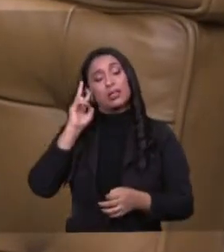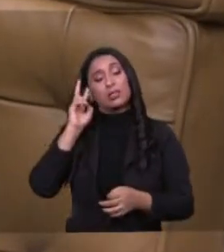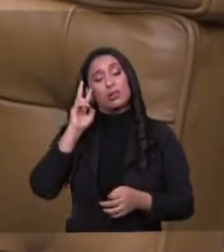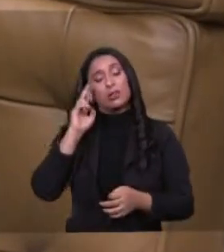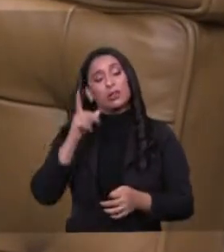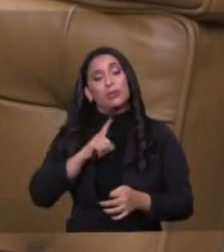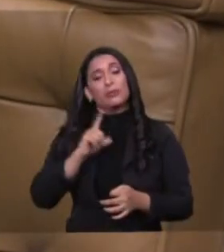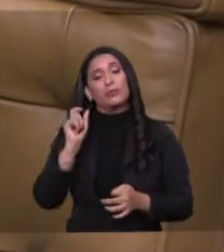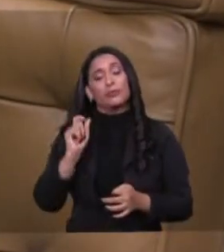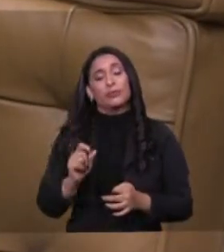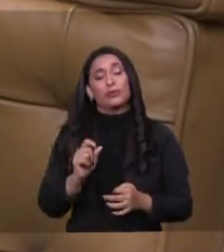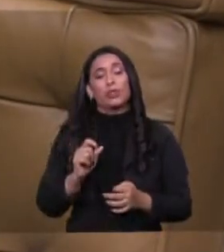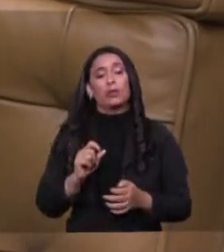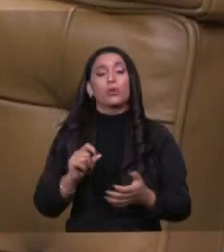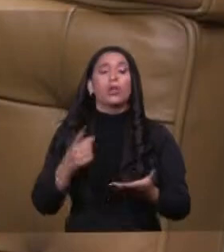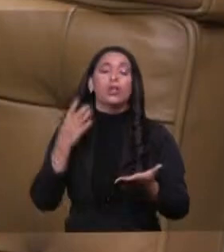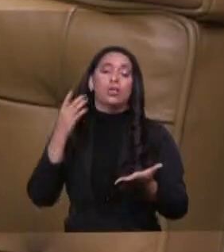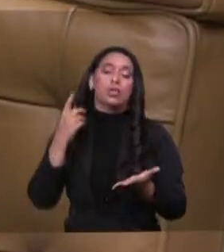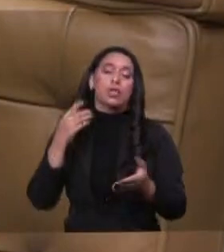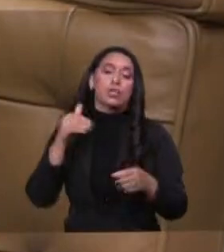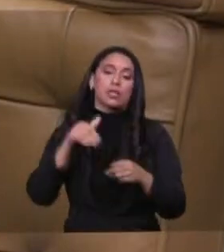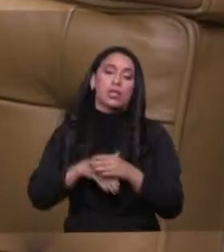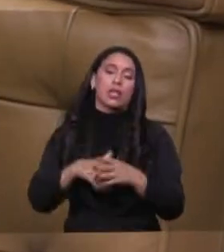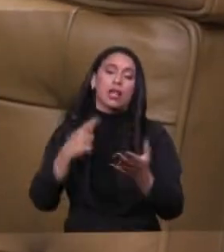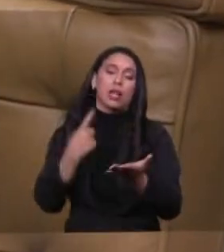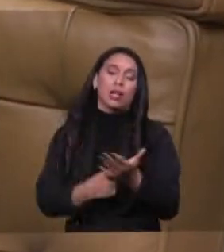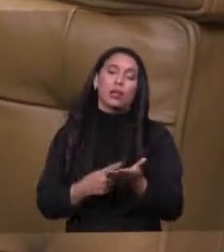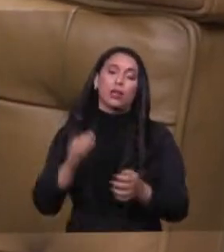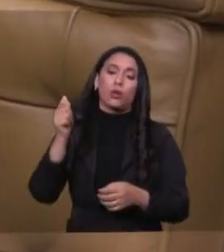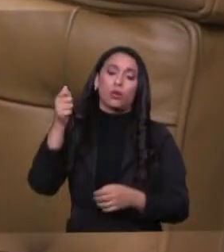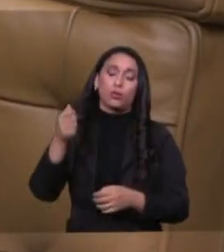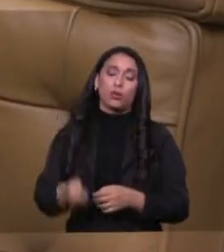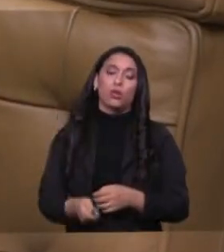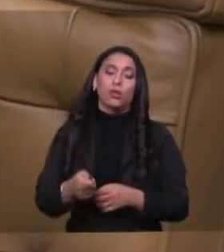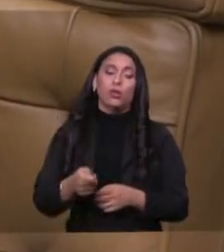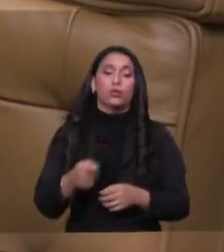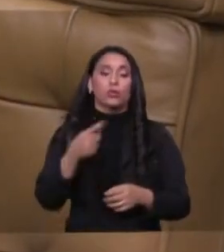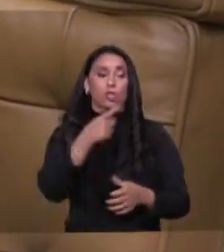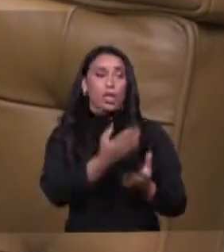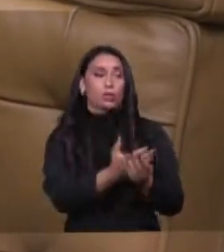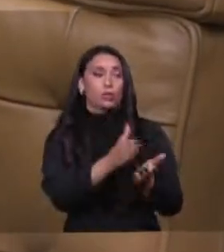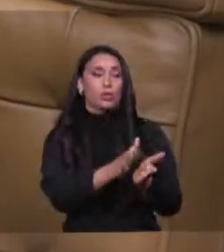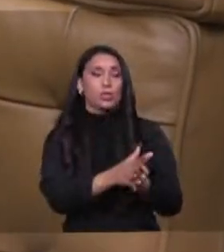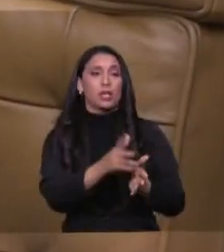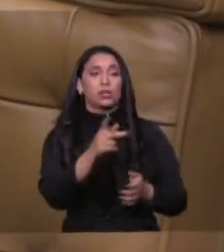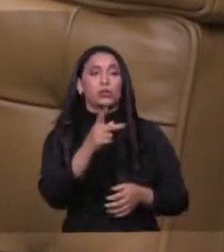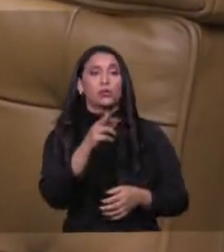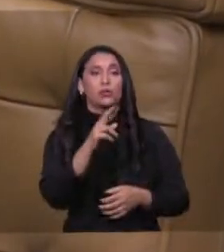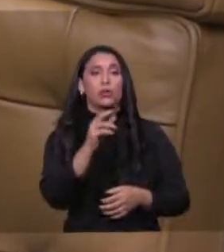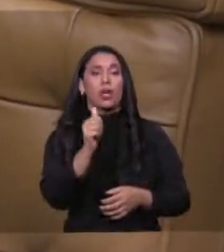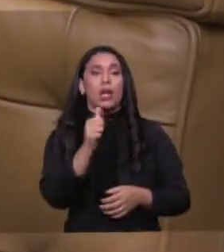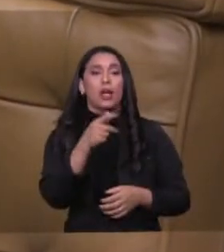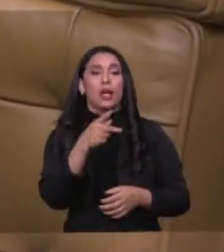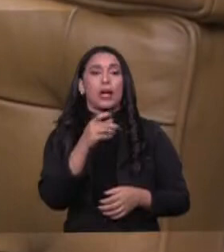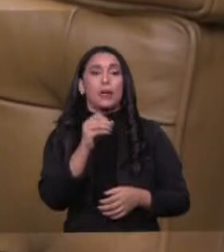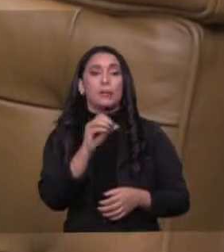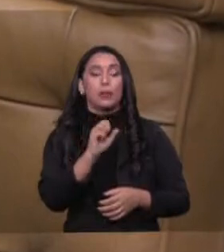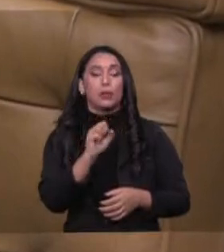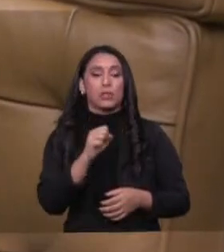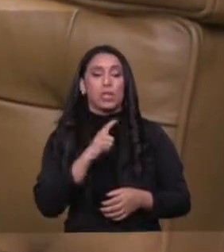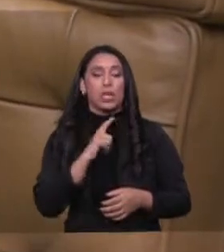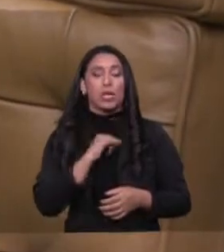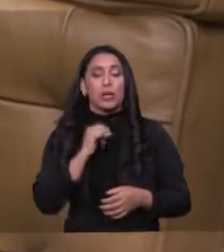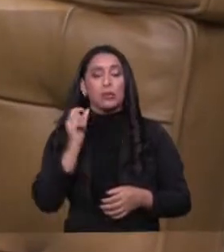em que se lavrou este acordo de Raposa Serra do Sol. Passar linhas de